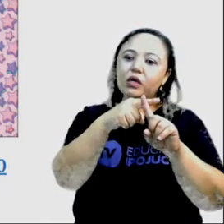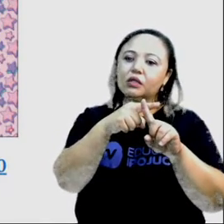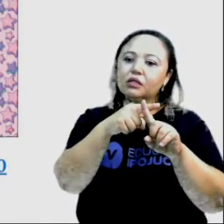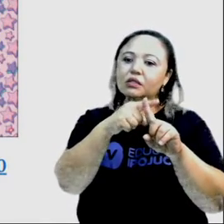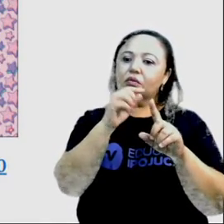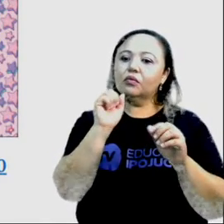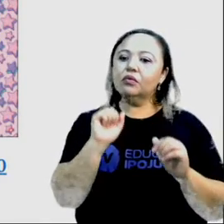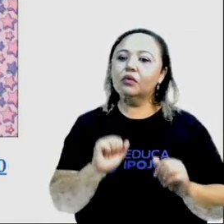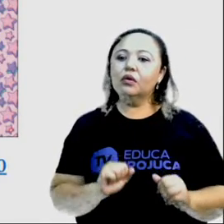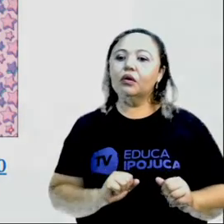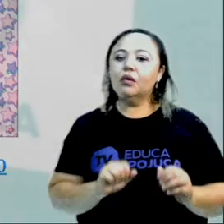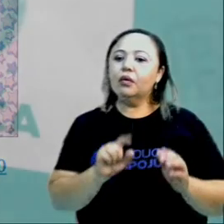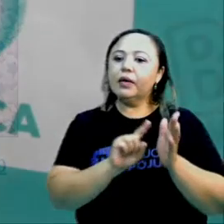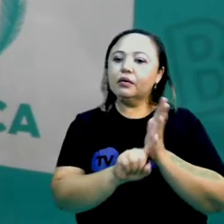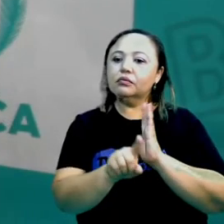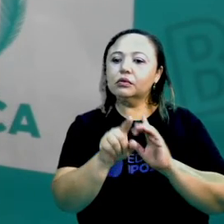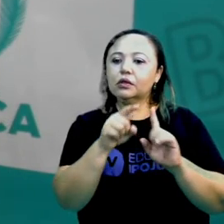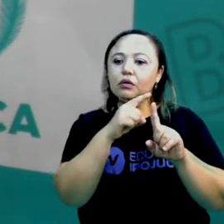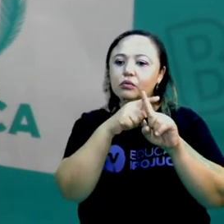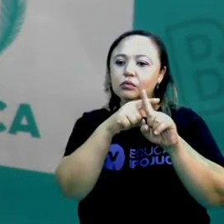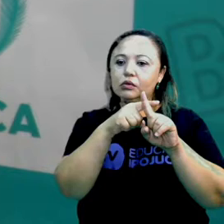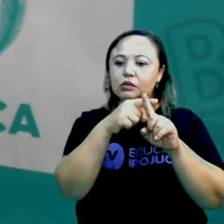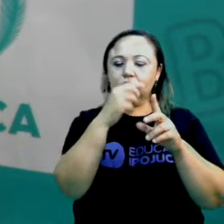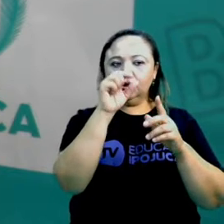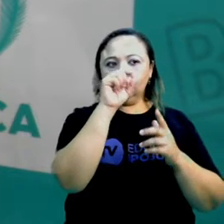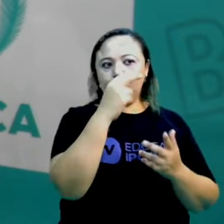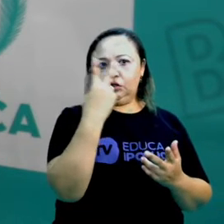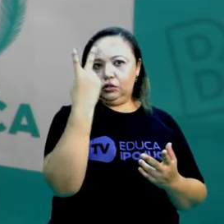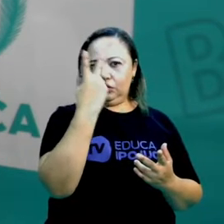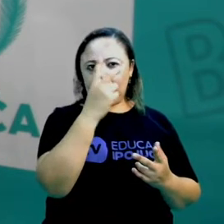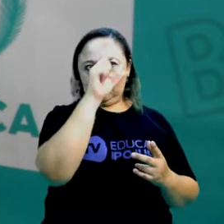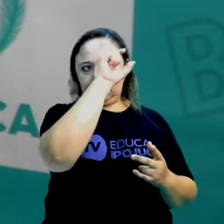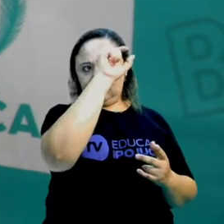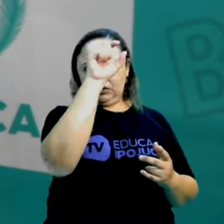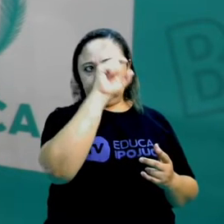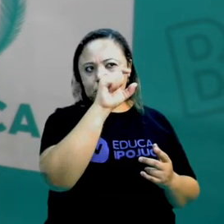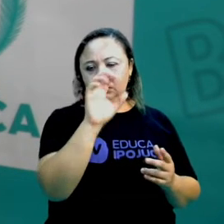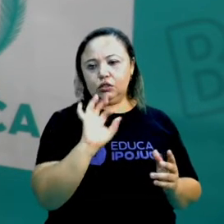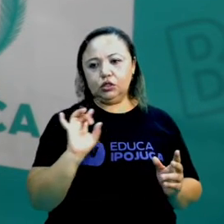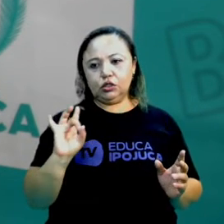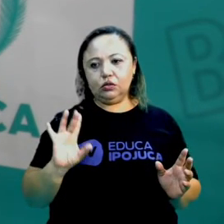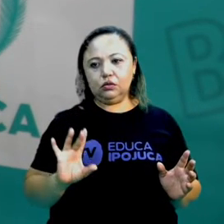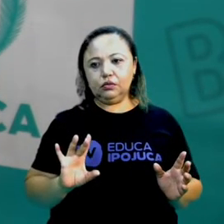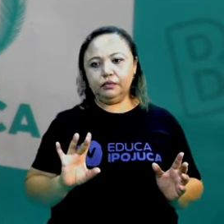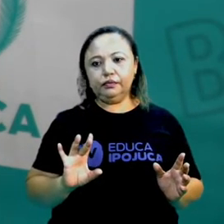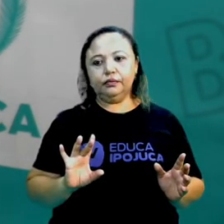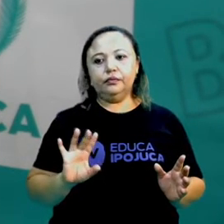ter apenas duas parcelas?